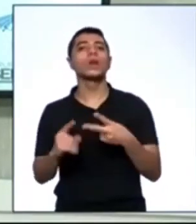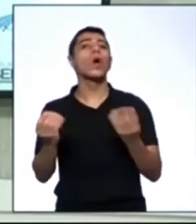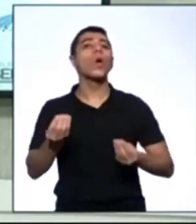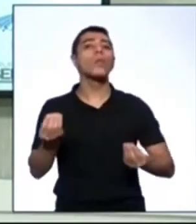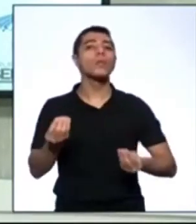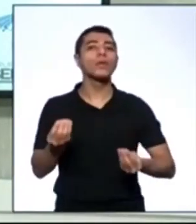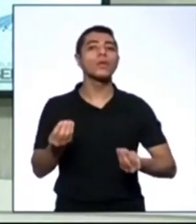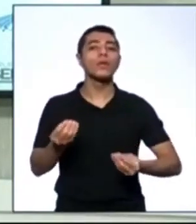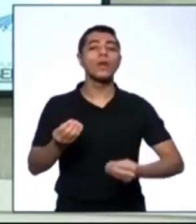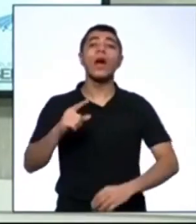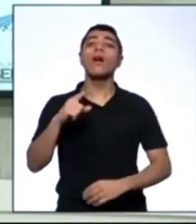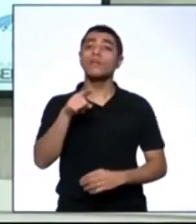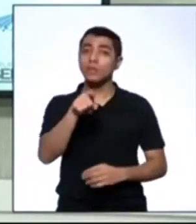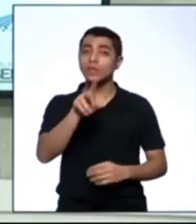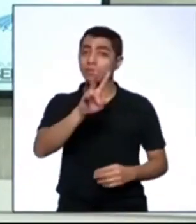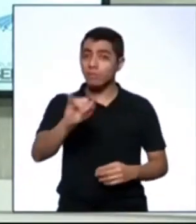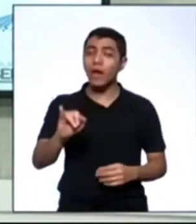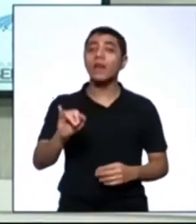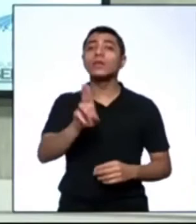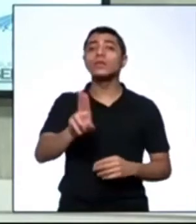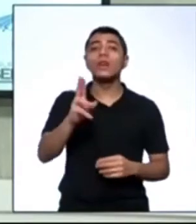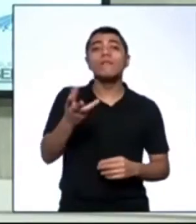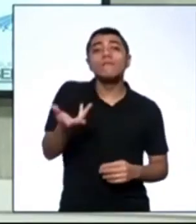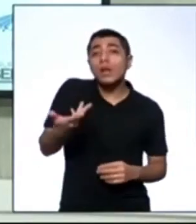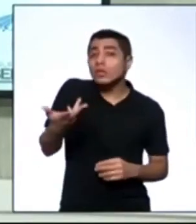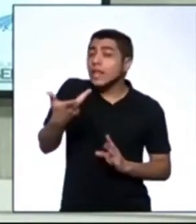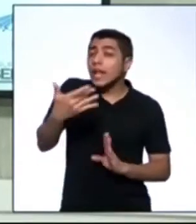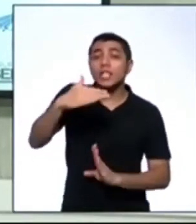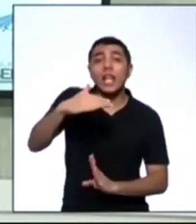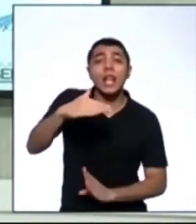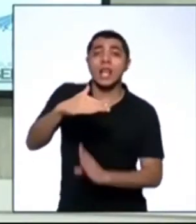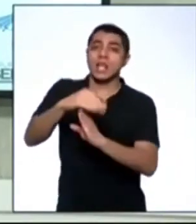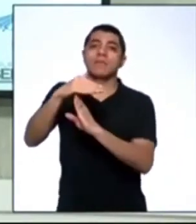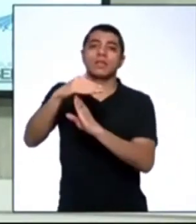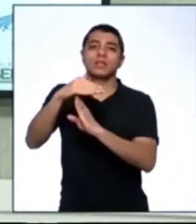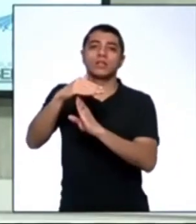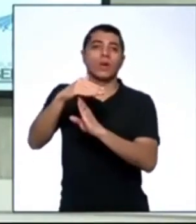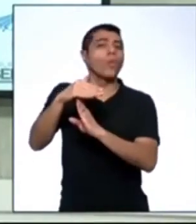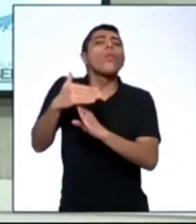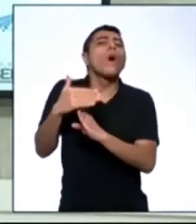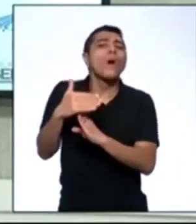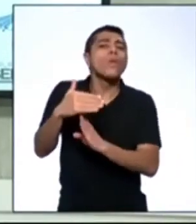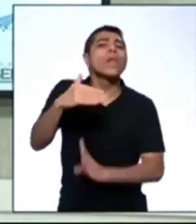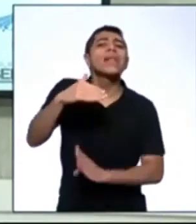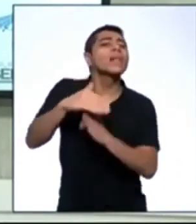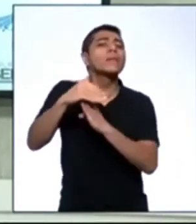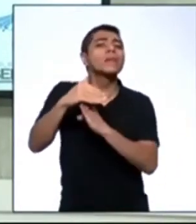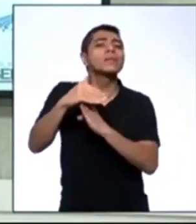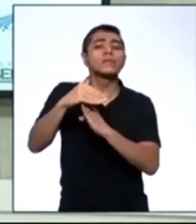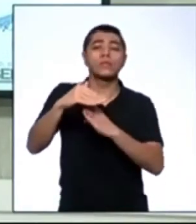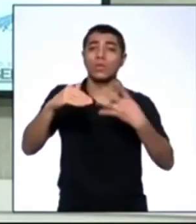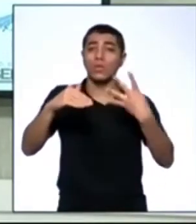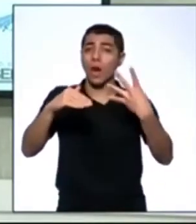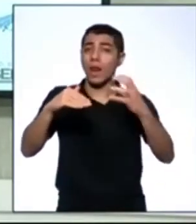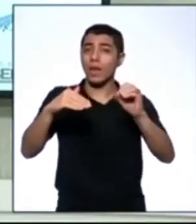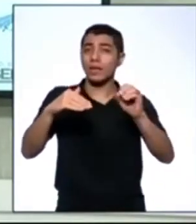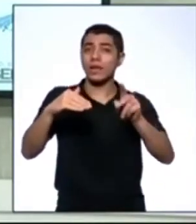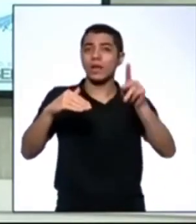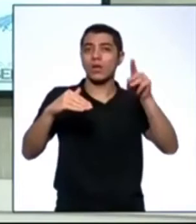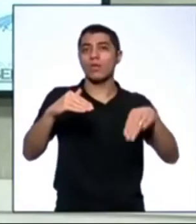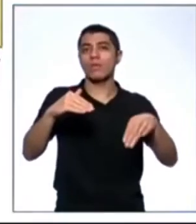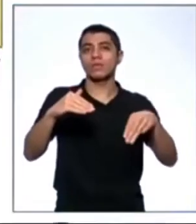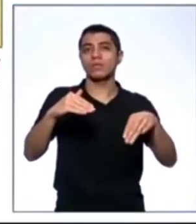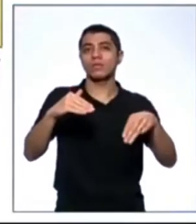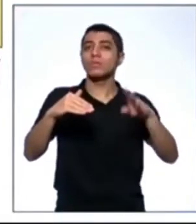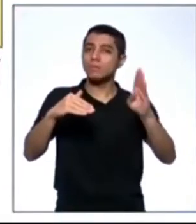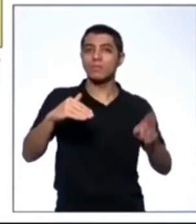usar a velocidade máxima para não ser multado. A velocidade limite, 40 km por hora. Então, como é que eu resolveria? Resolveria assim, ó, acompanha. Ó.